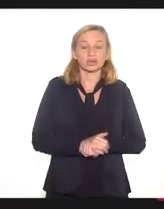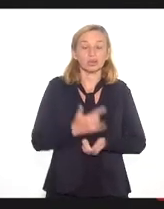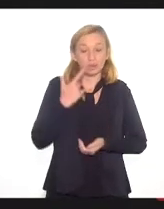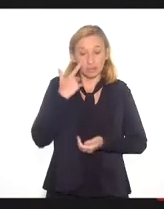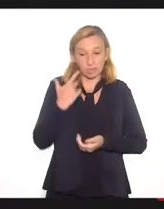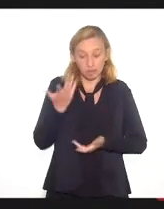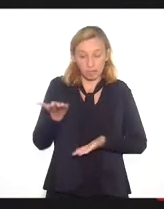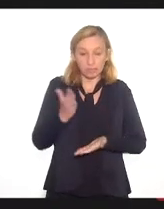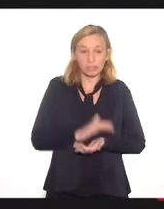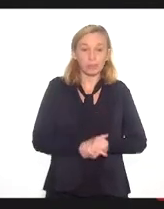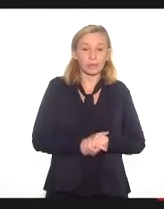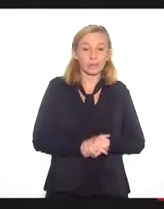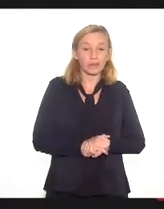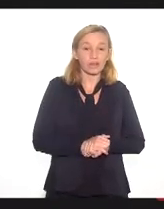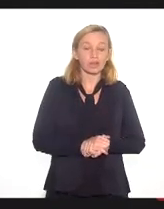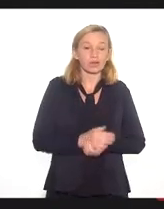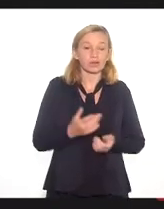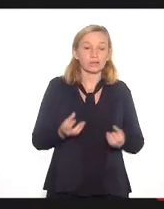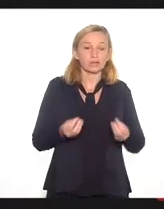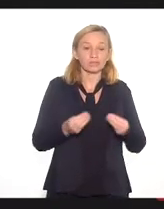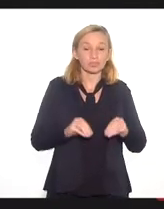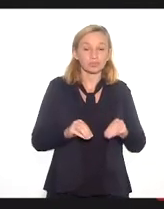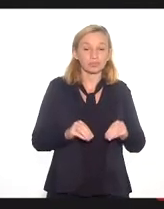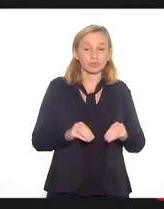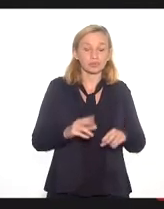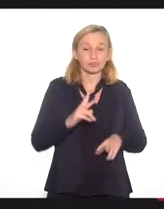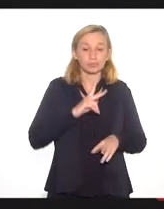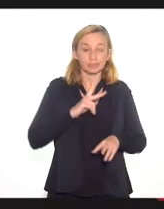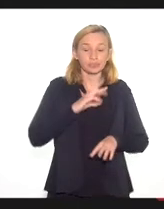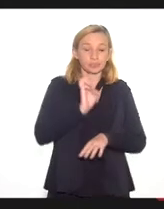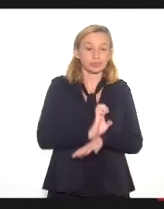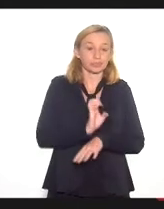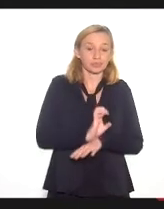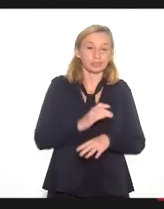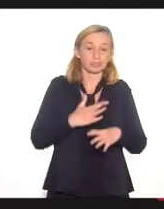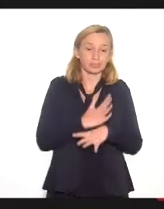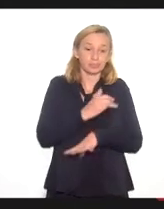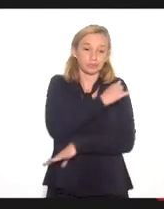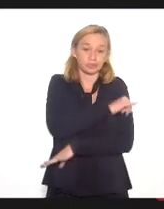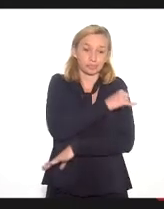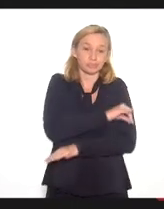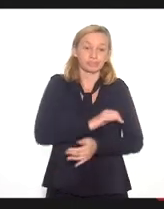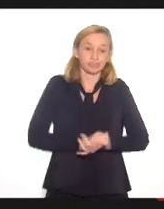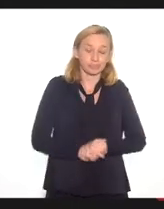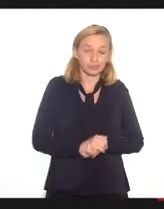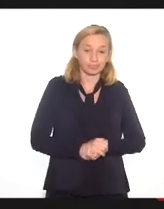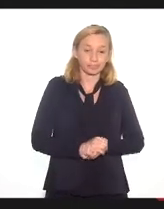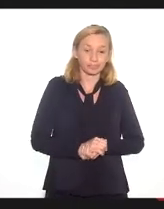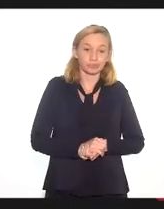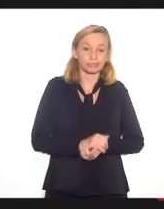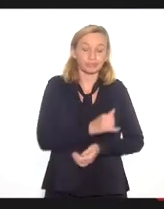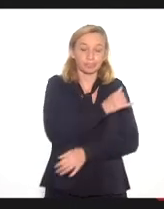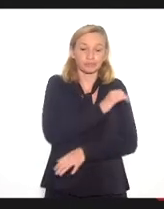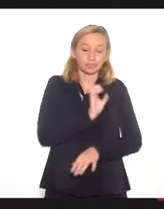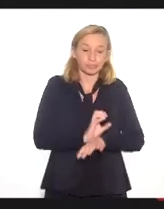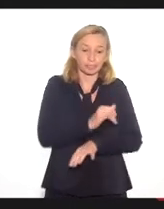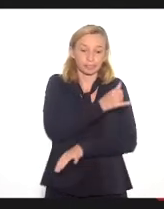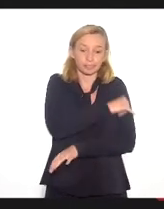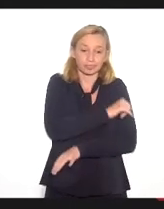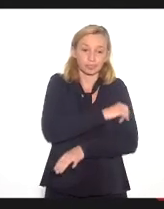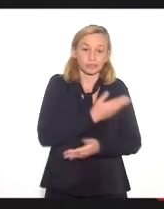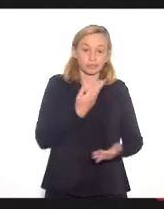nos levando e isso atingiu particularmente o estado e a cidade do Rio de Janeiro quer dizer o estado do Rio de perdeu 18